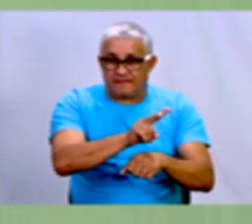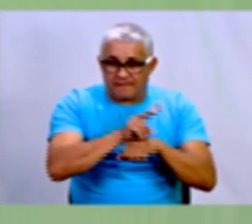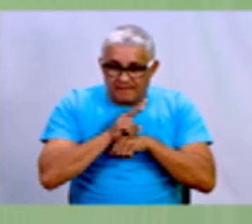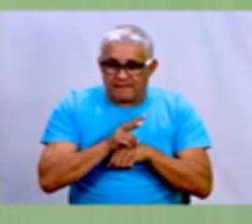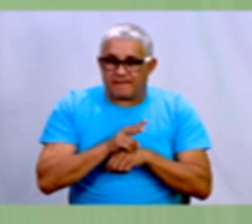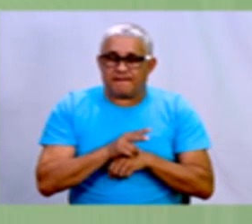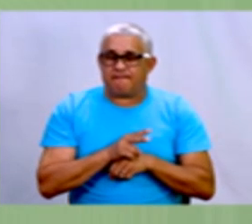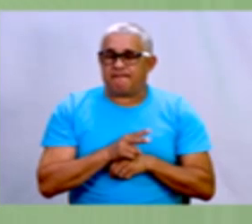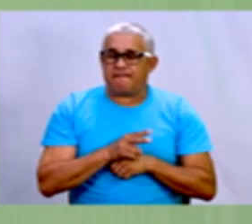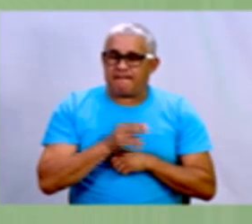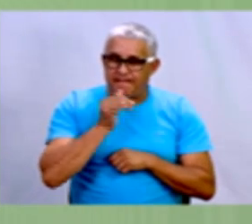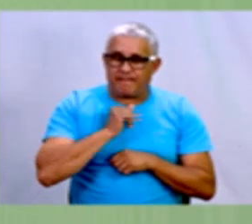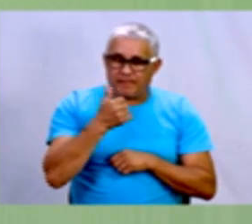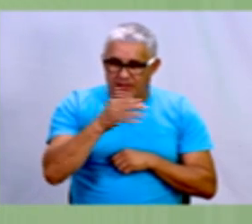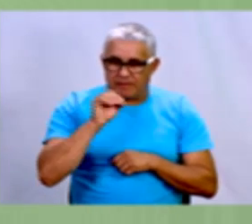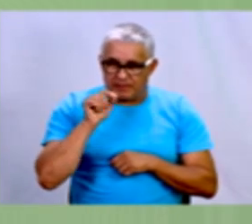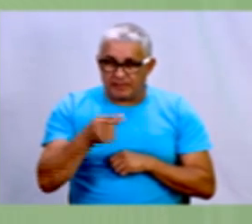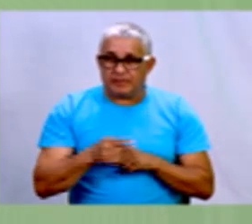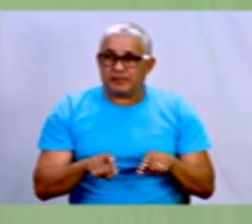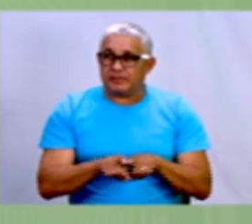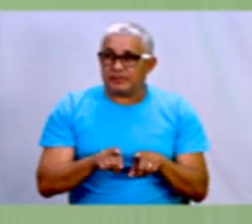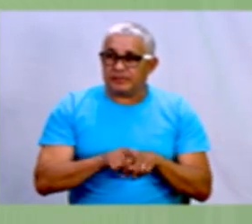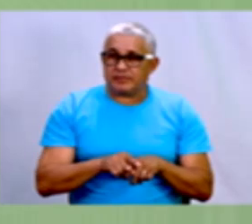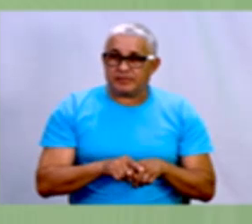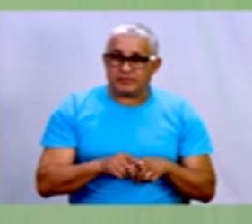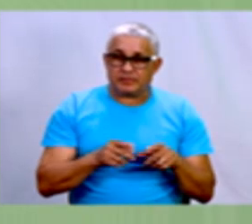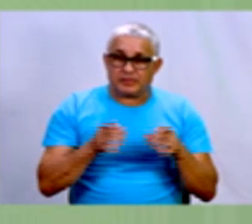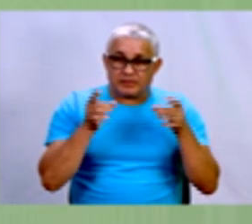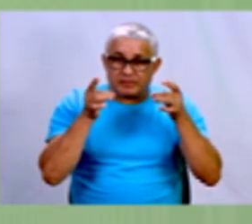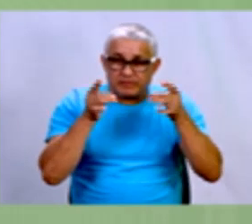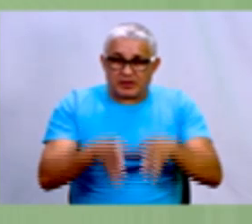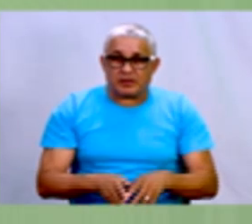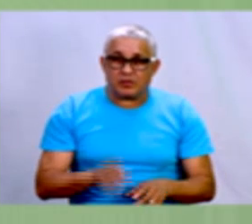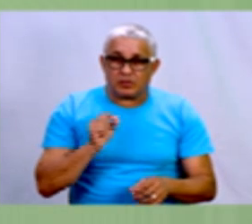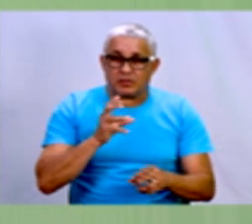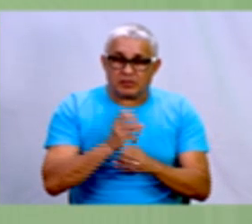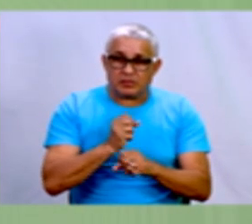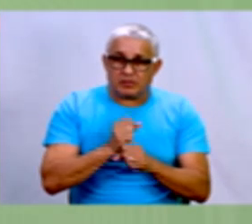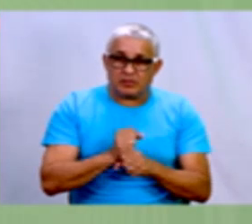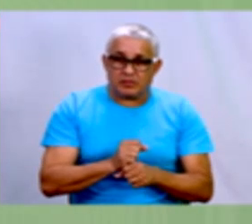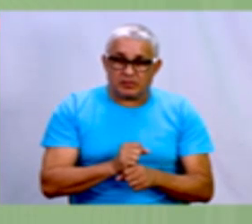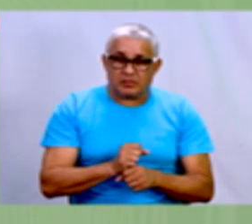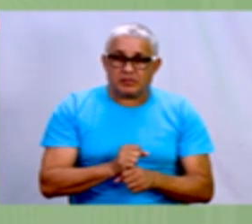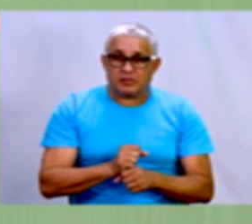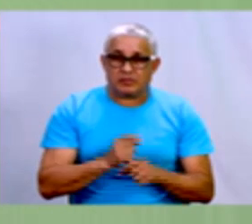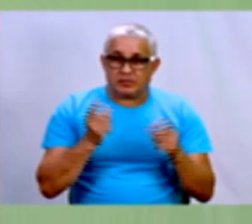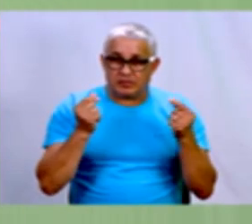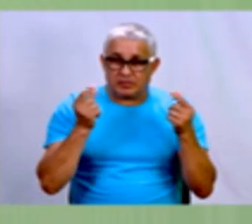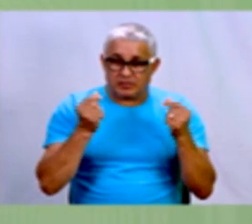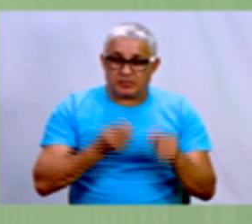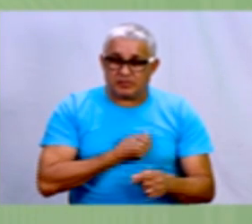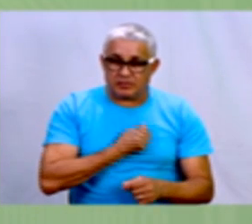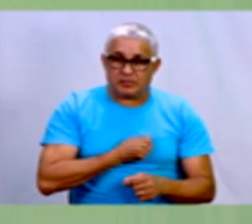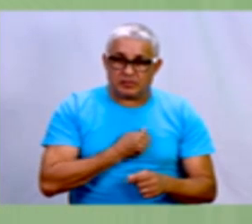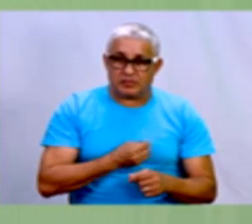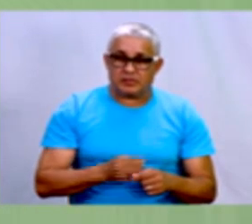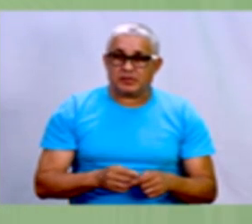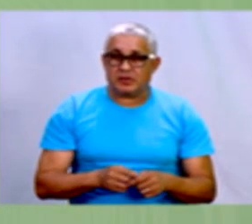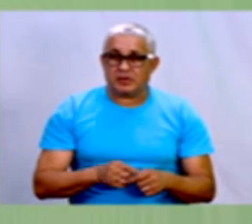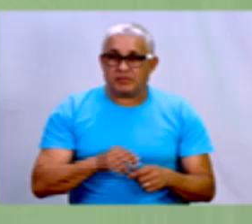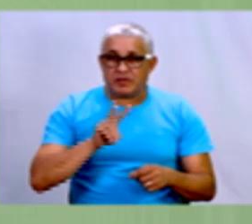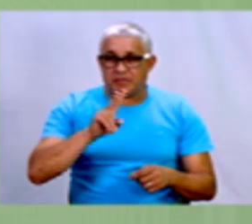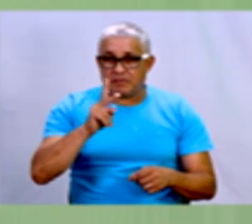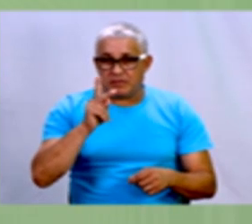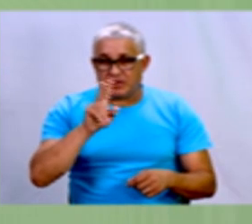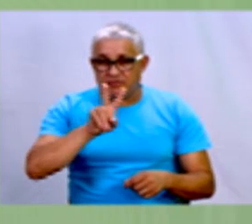caso que a gente deu o exemplo aqui dos 10 mil. E o resultado desse cálculo será o do valor presente líquido, tá? Então, aqui